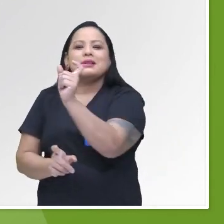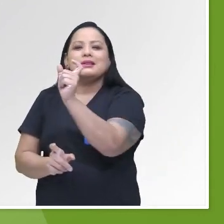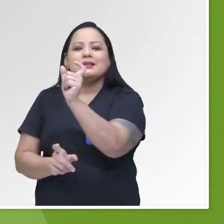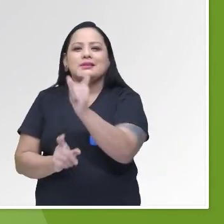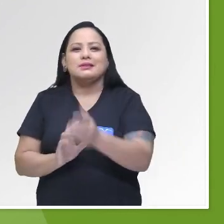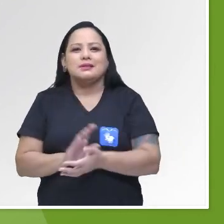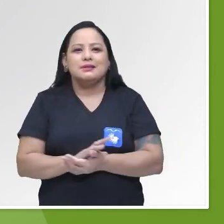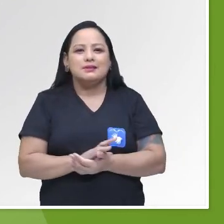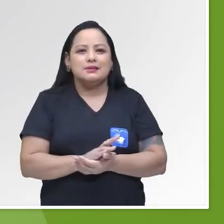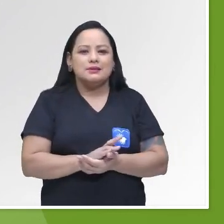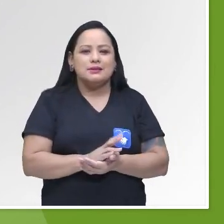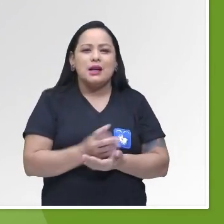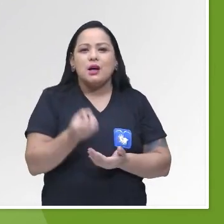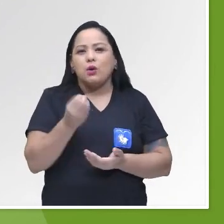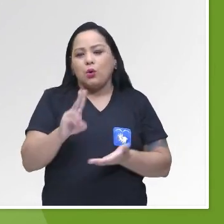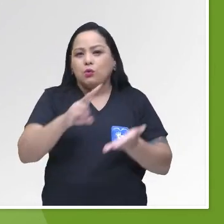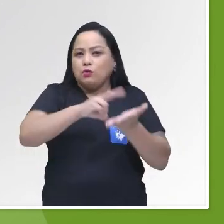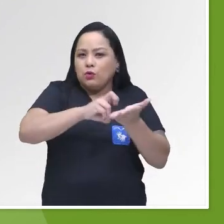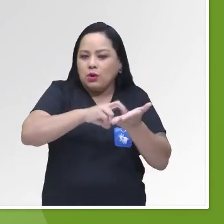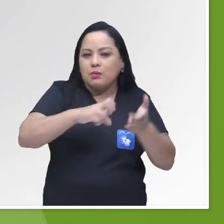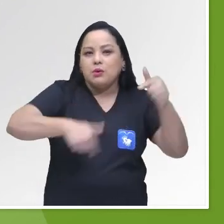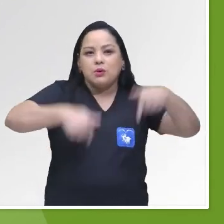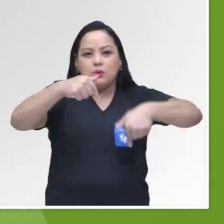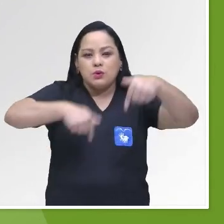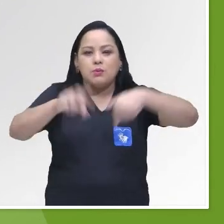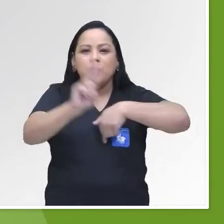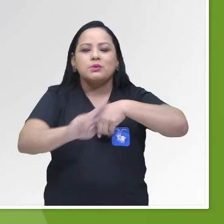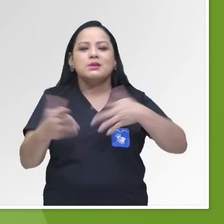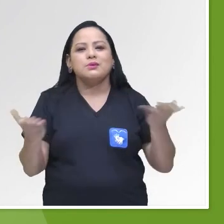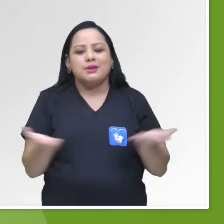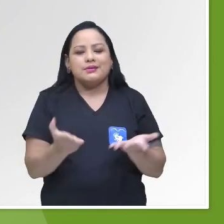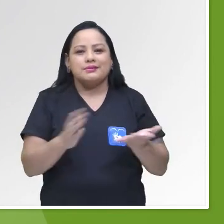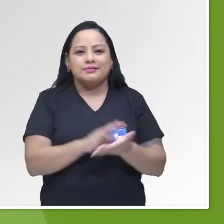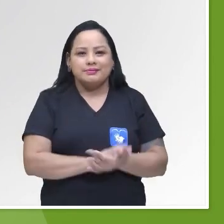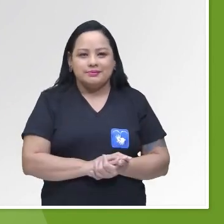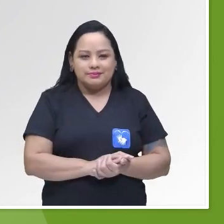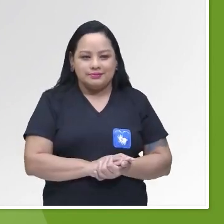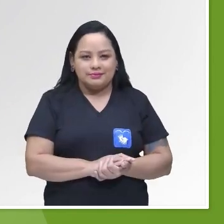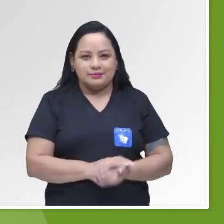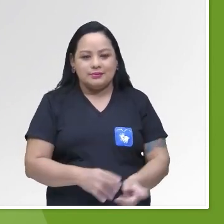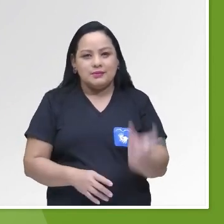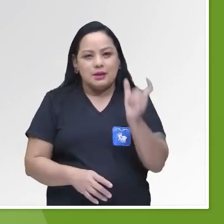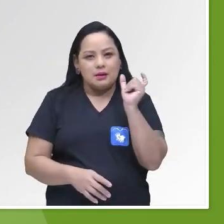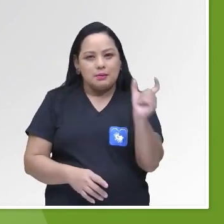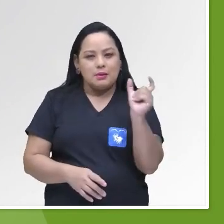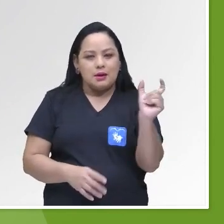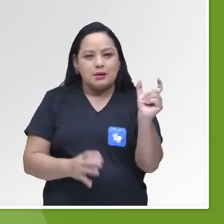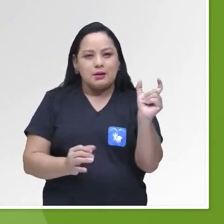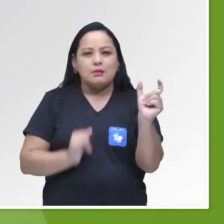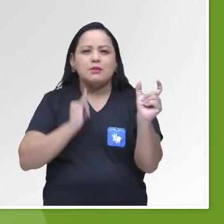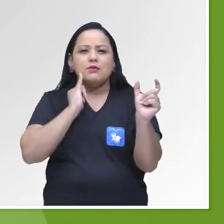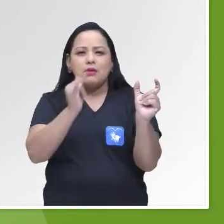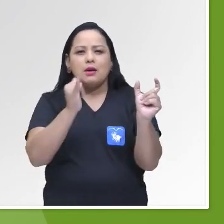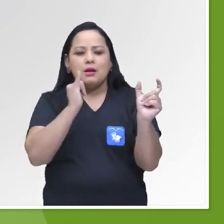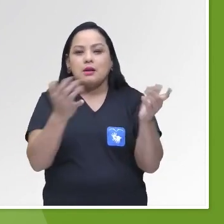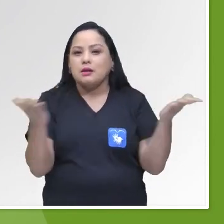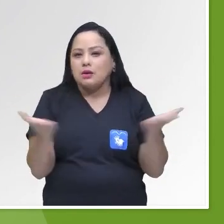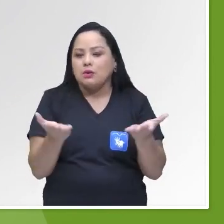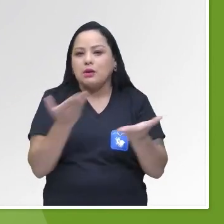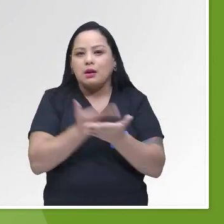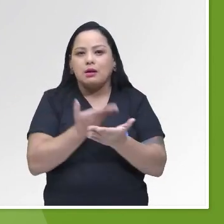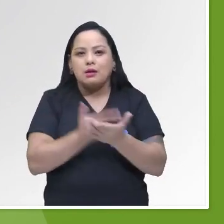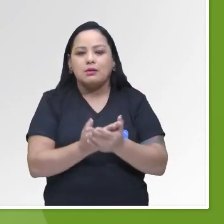do vocabulário de química utilizado aqui na aula, tá bom? Uma palavra que foi falado muito na nossa aula